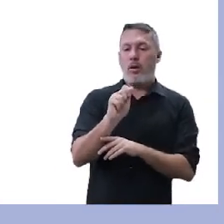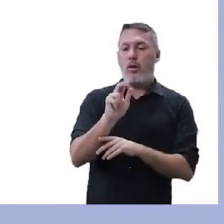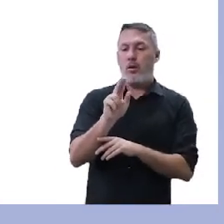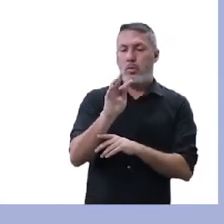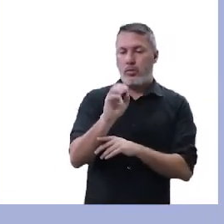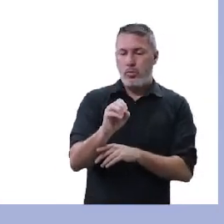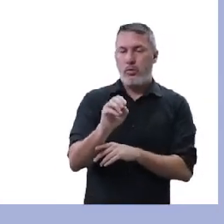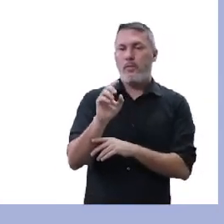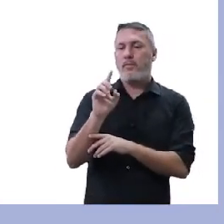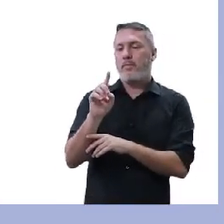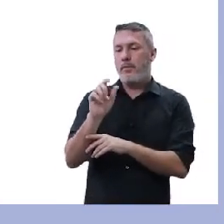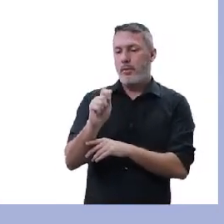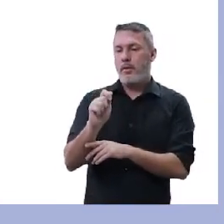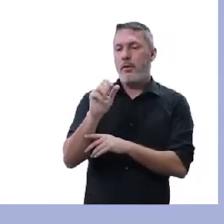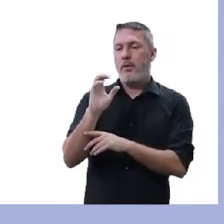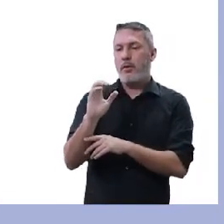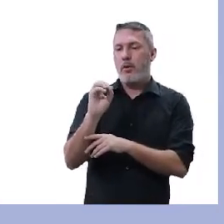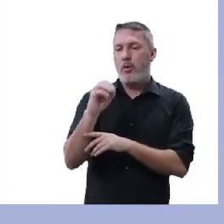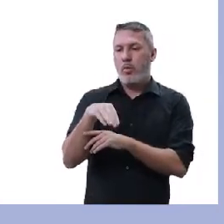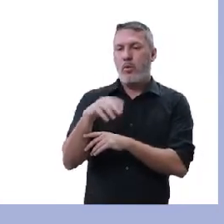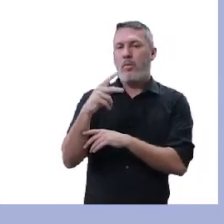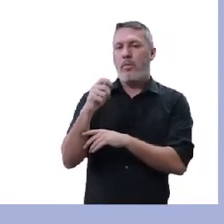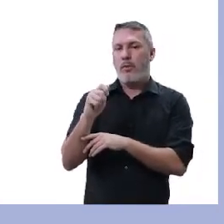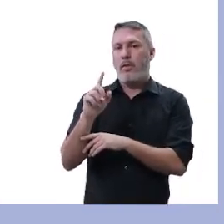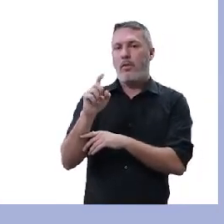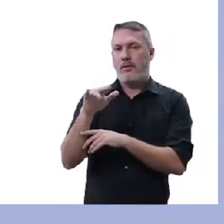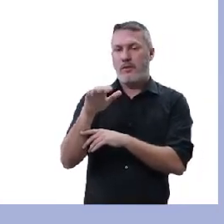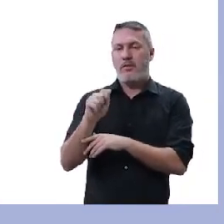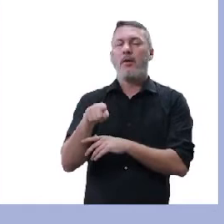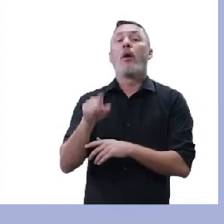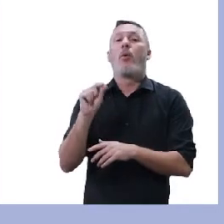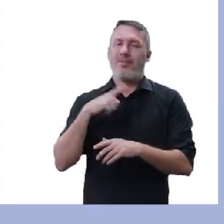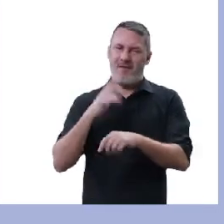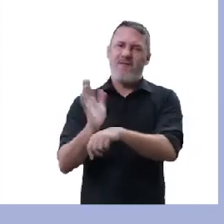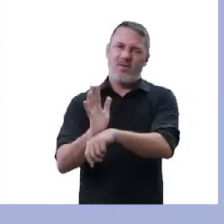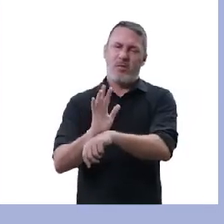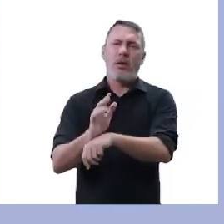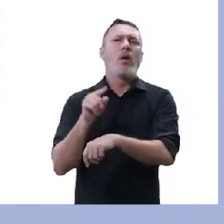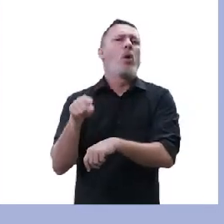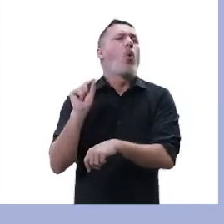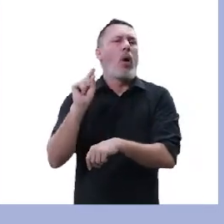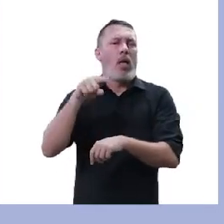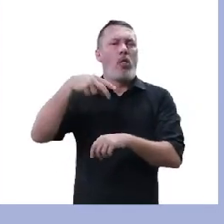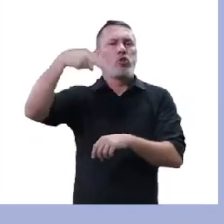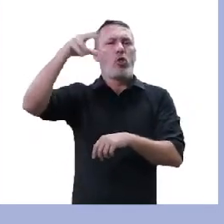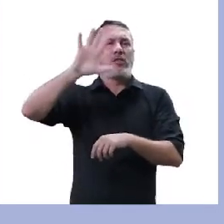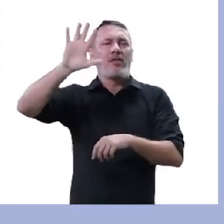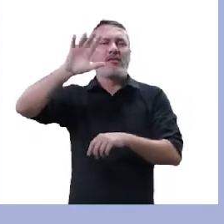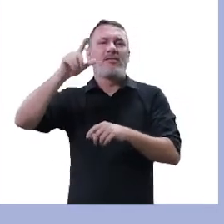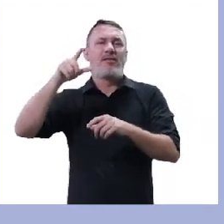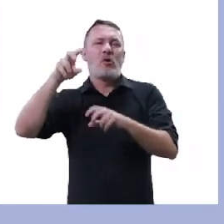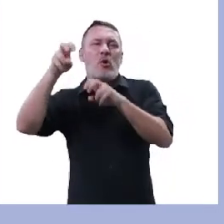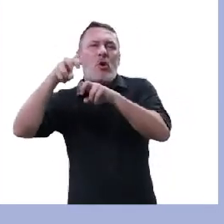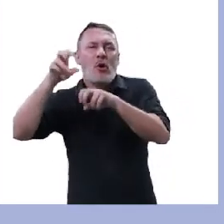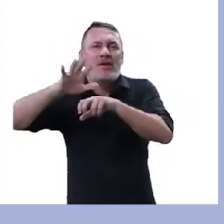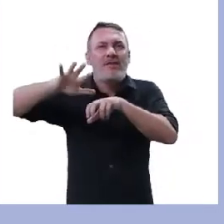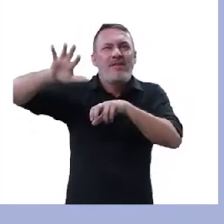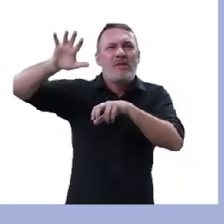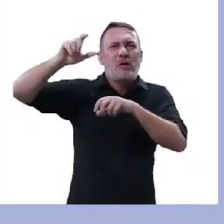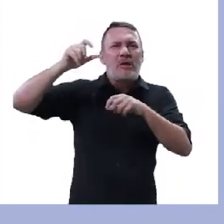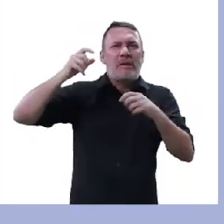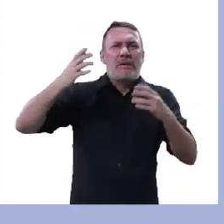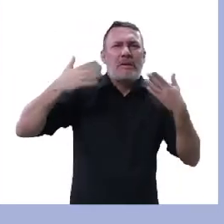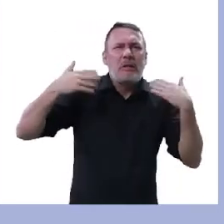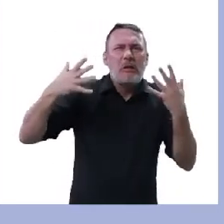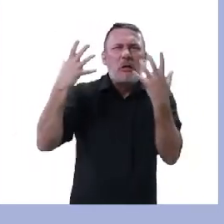filme, porque ele vai trabalhar a linguagem oral da região nordestina. Ele enfatiza ali. Ali as